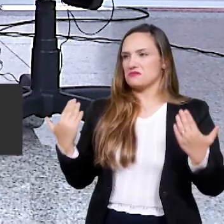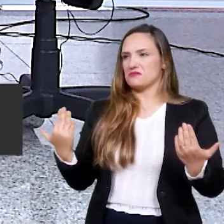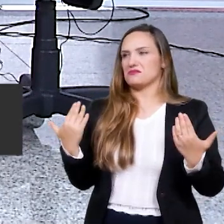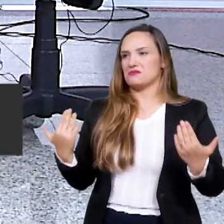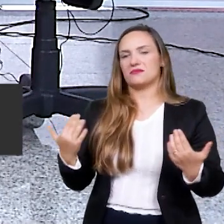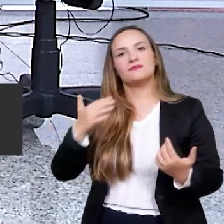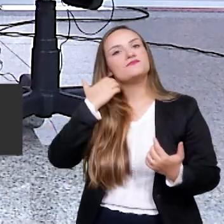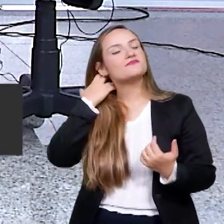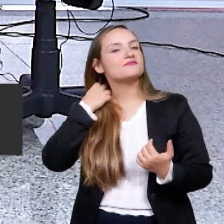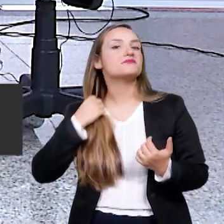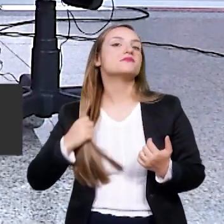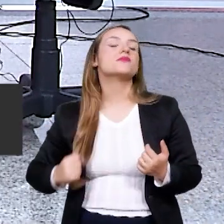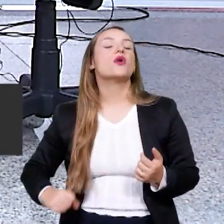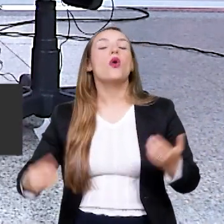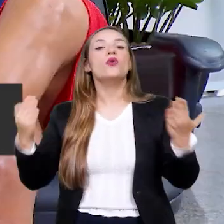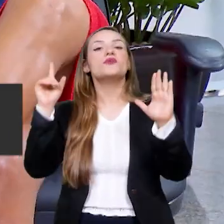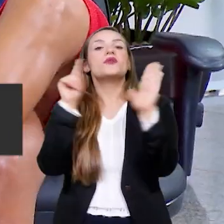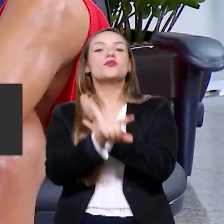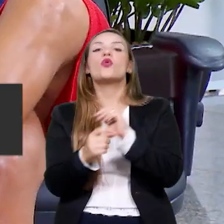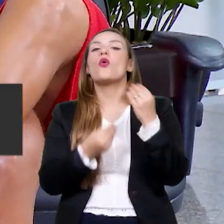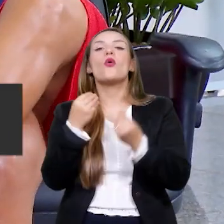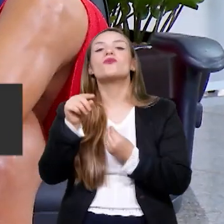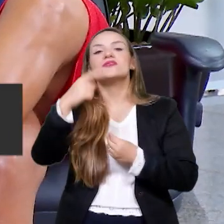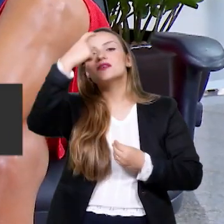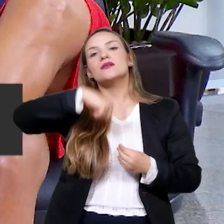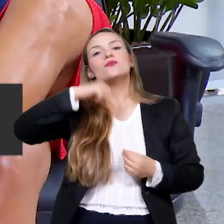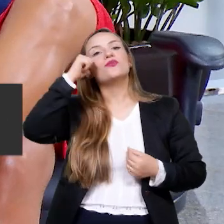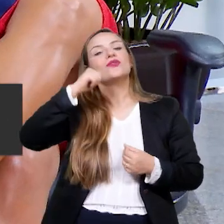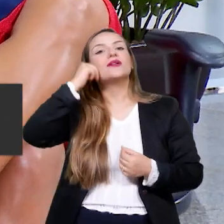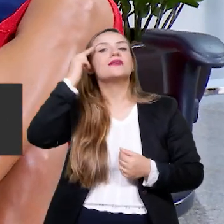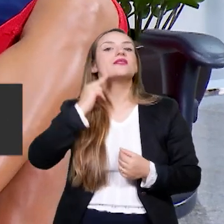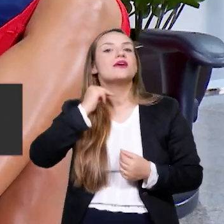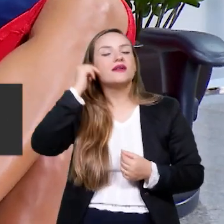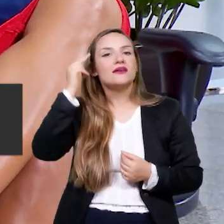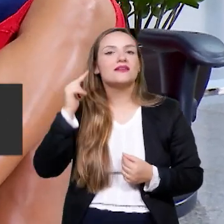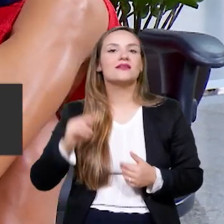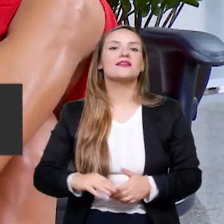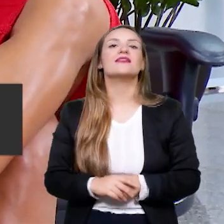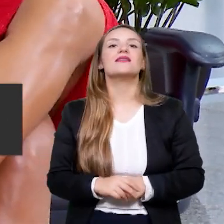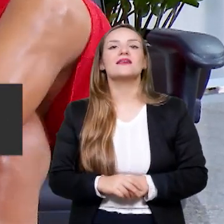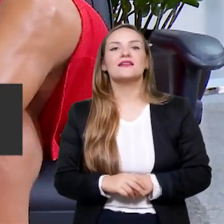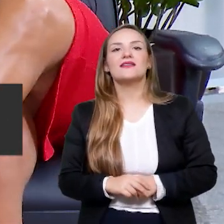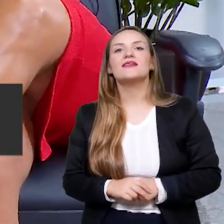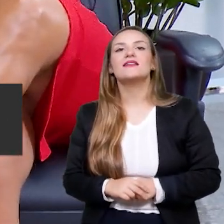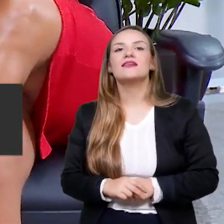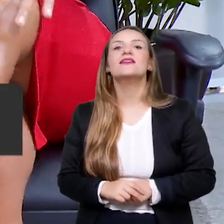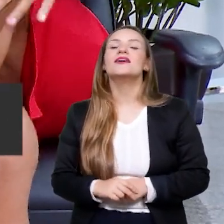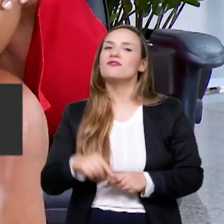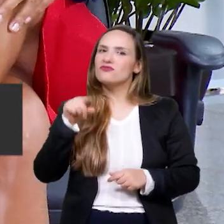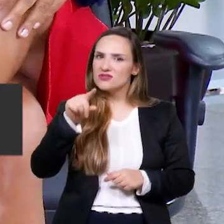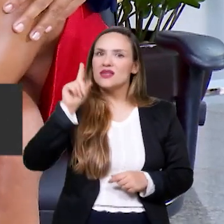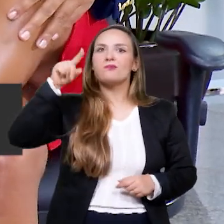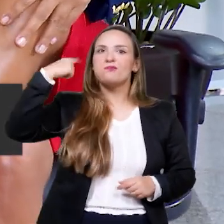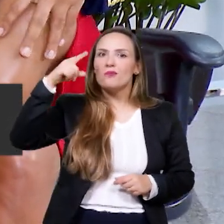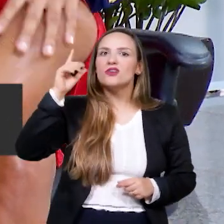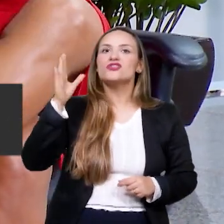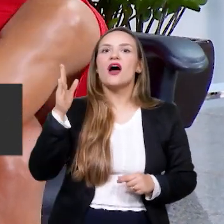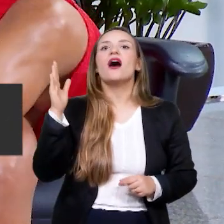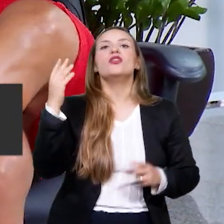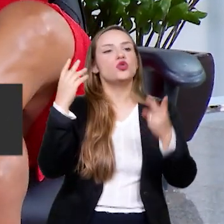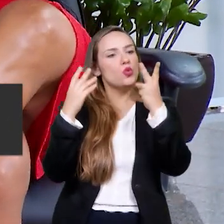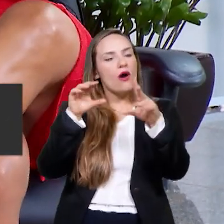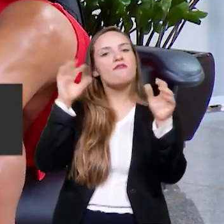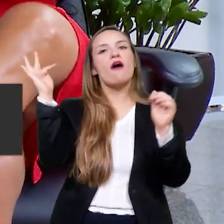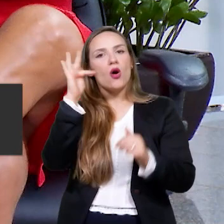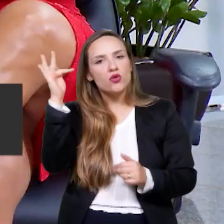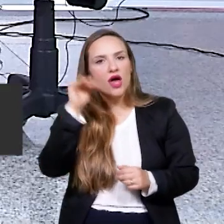Você tem 2 universidades, 2 faculdades, tem mestrado. Bom, o mestrado vou chegar lá. Especialização. O mestrado a gente